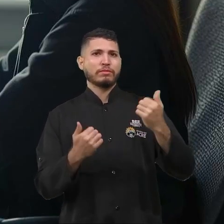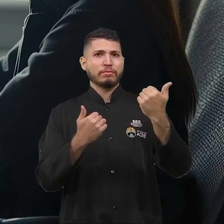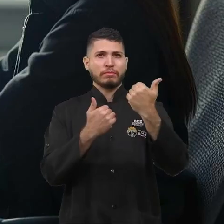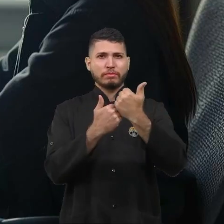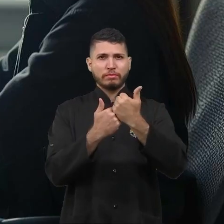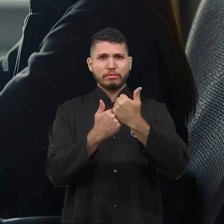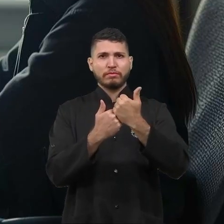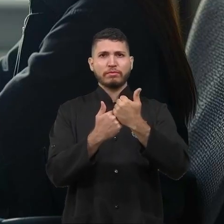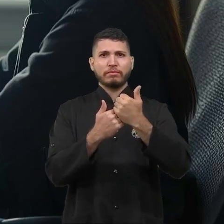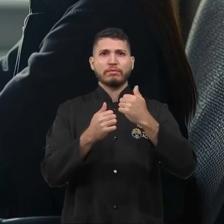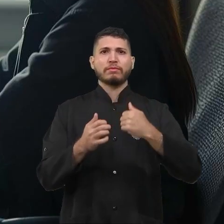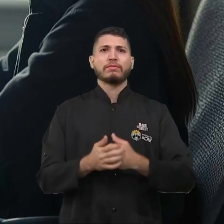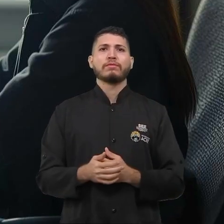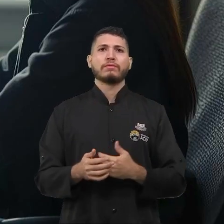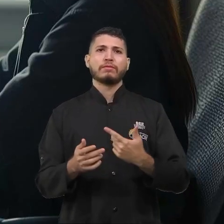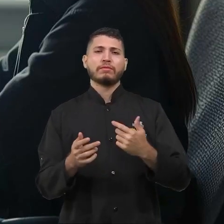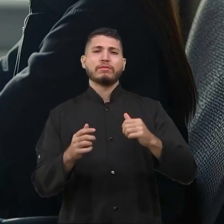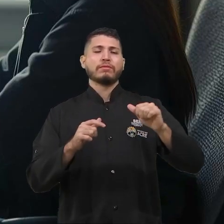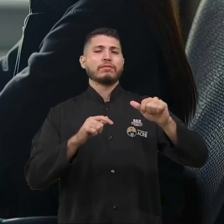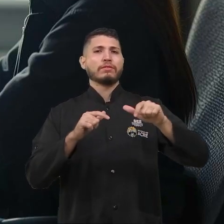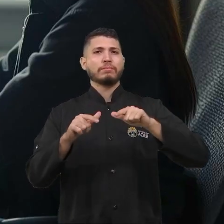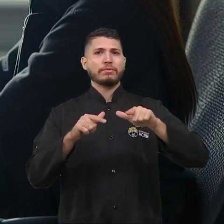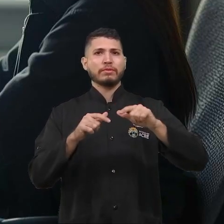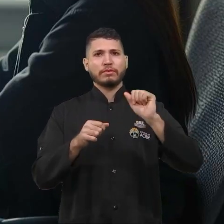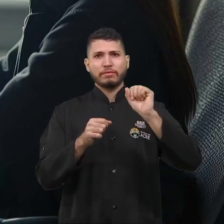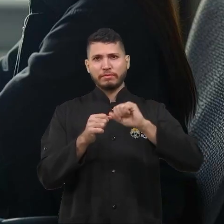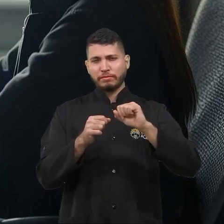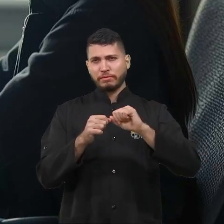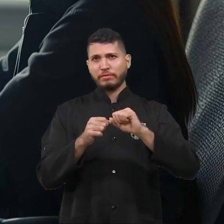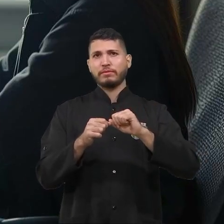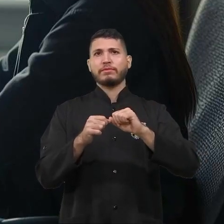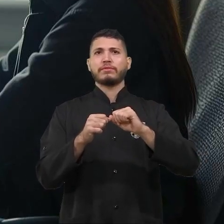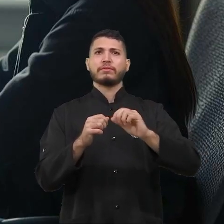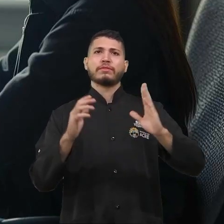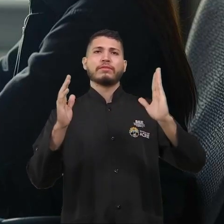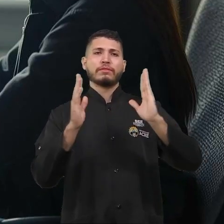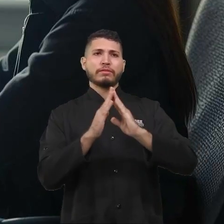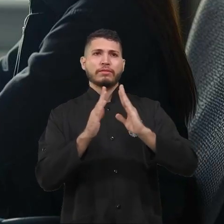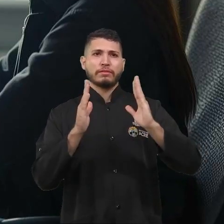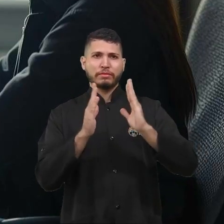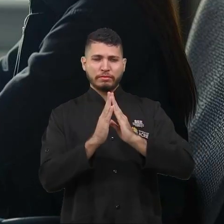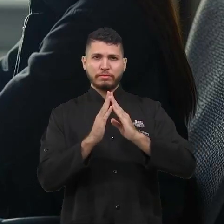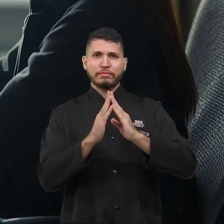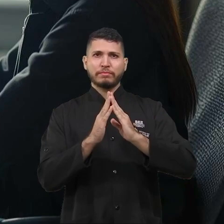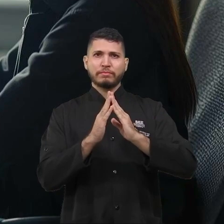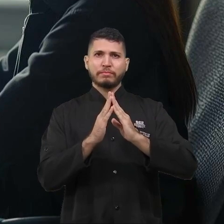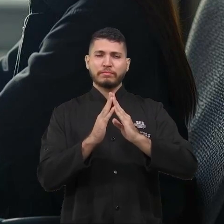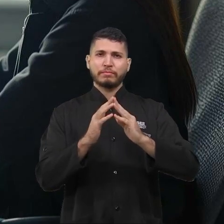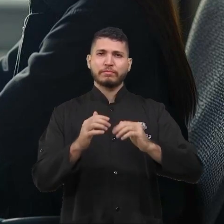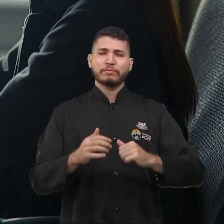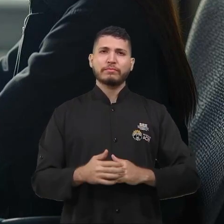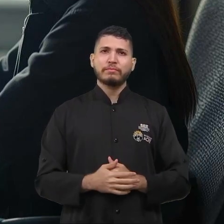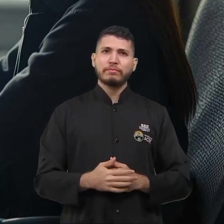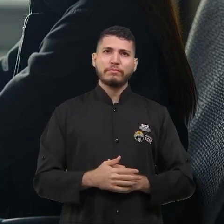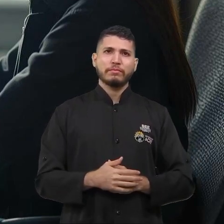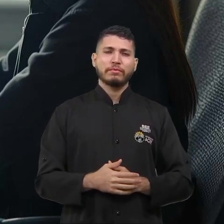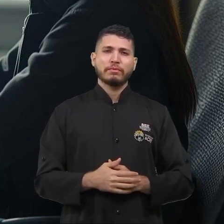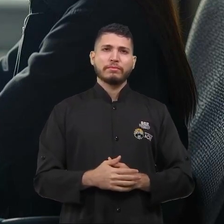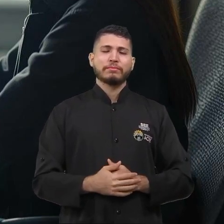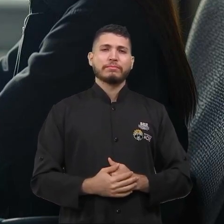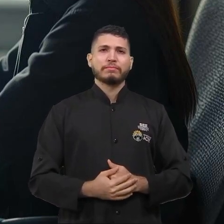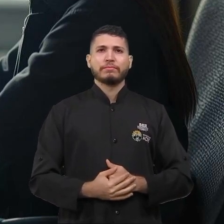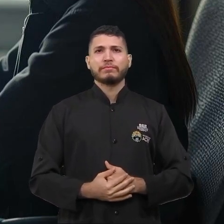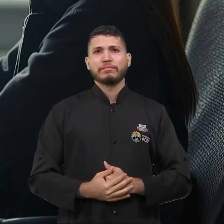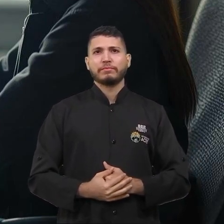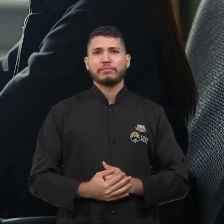que diferente do teletrabalho, esse home office, ele às vezes acontece de forma temporária. O que